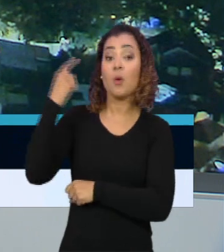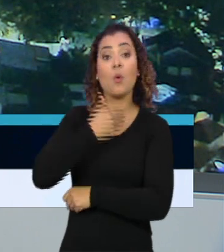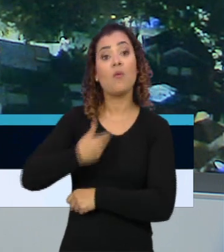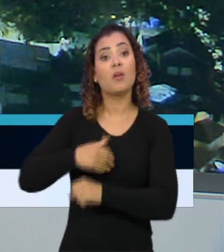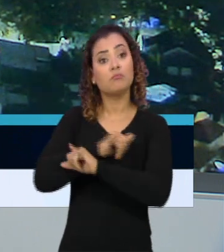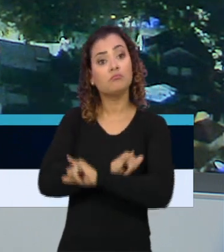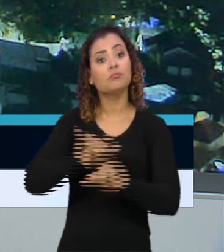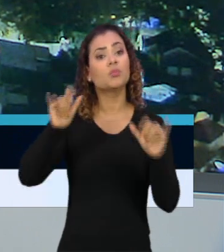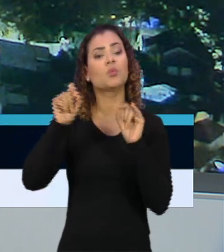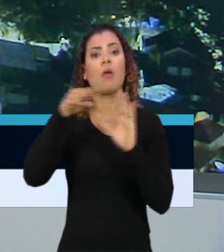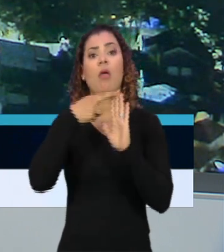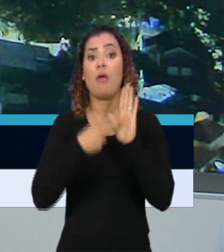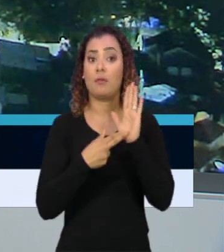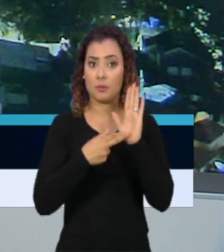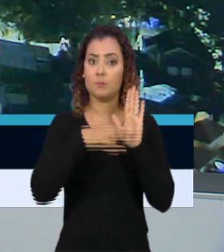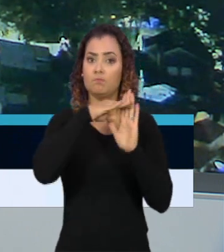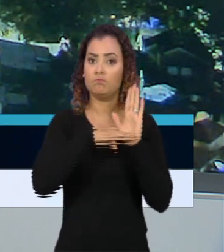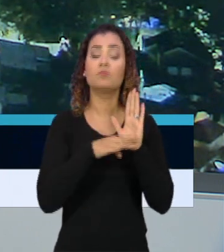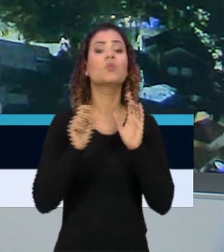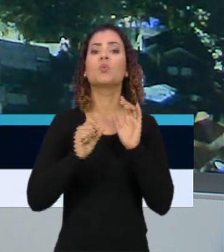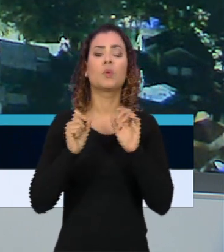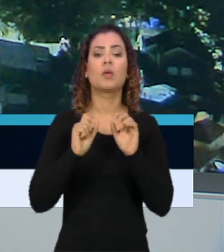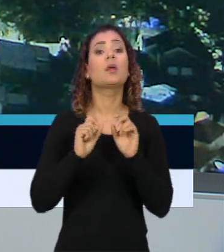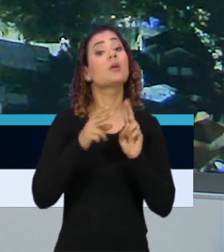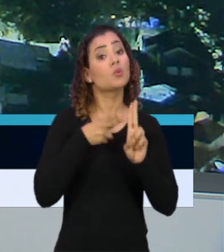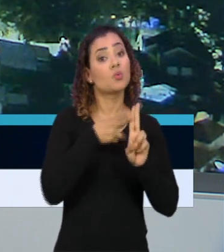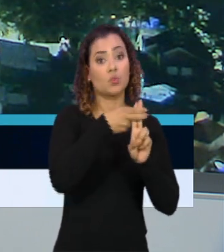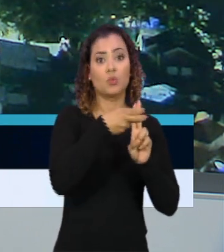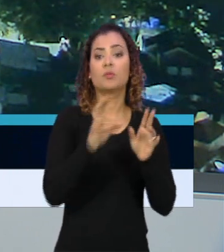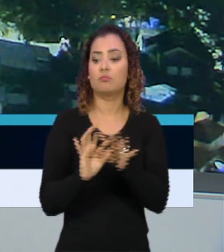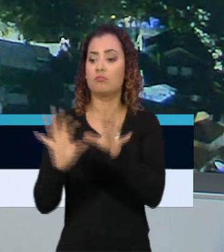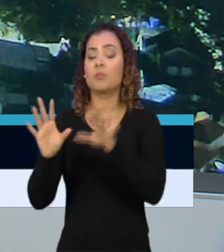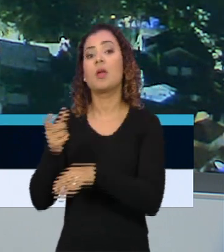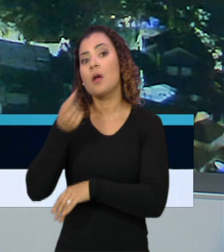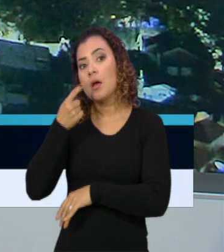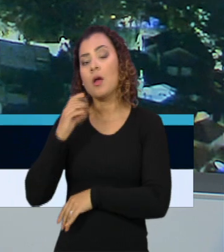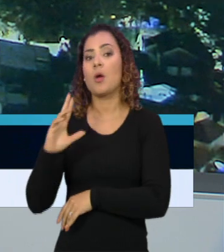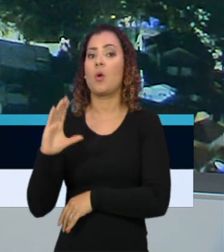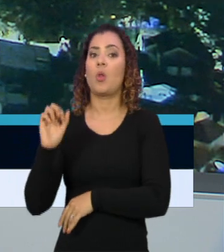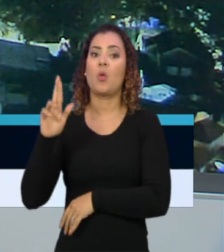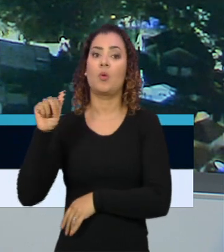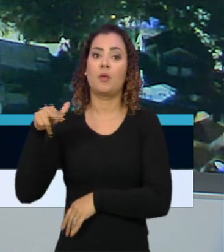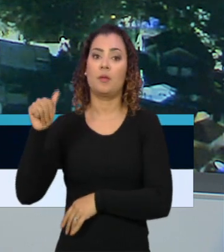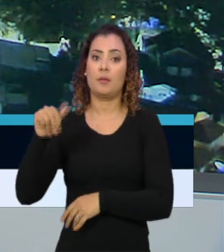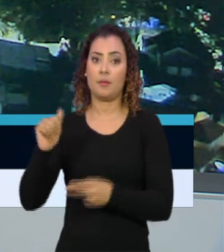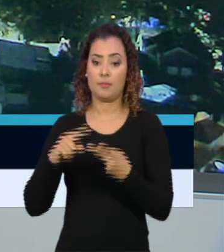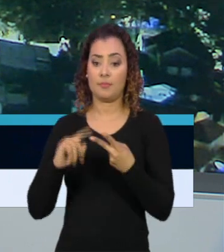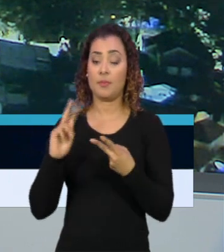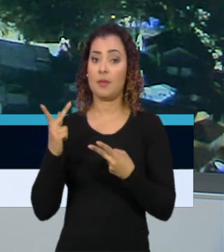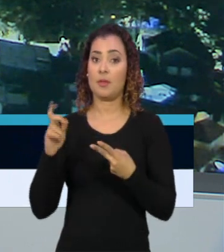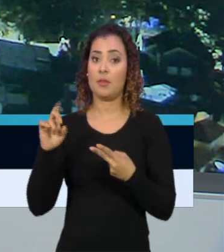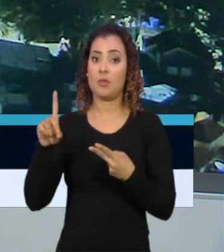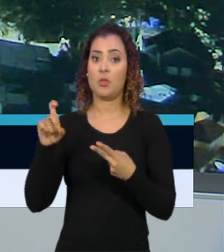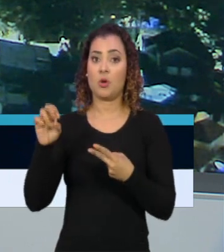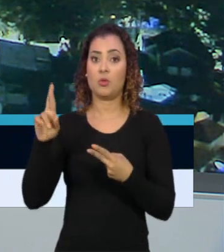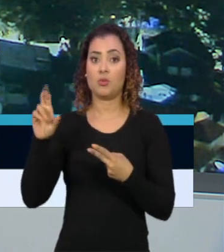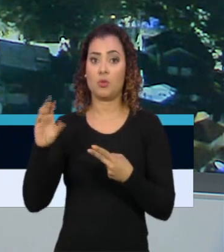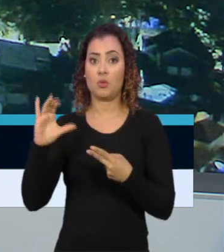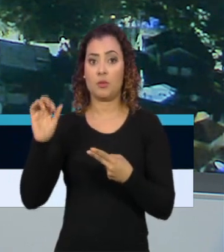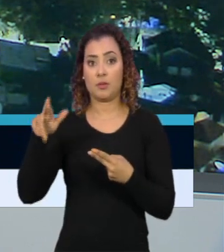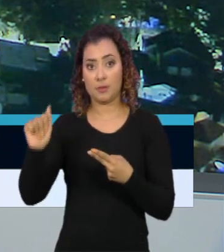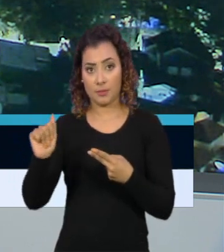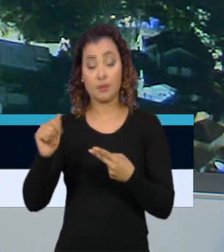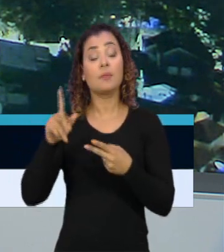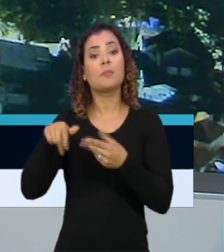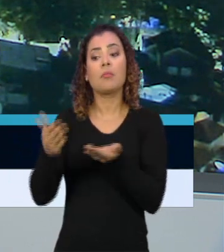divulgou um protocolo que liberou no SUS uso da cloroquina e da hidroxicloroquina até para casos leves da cor